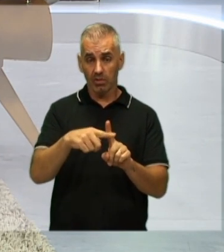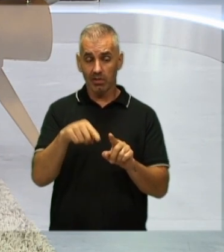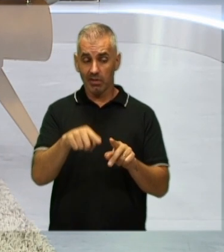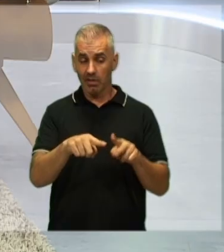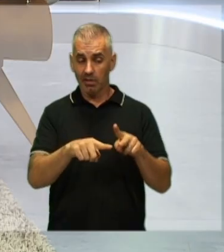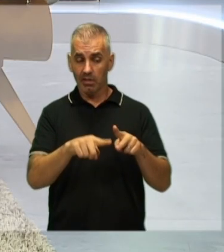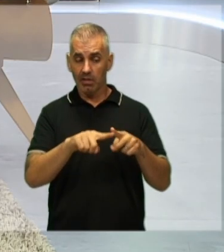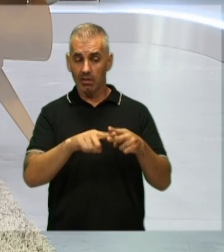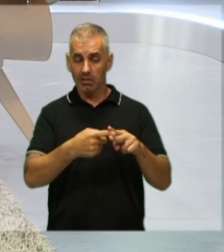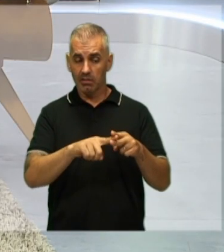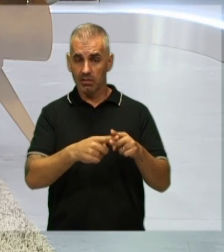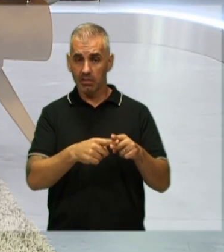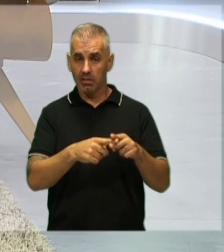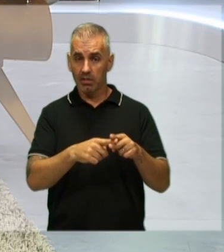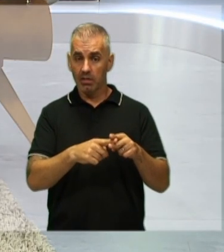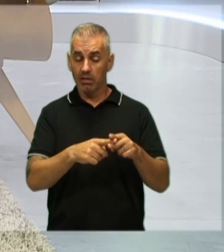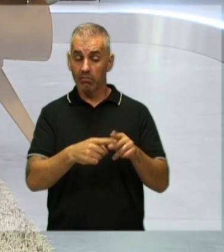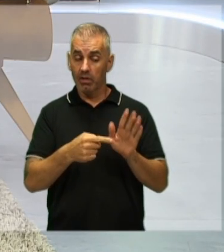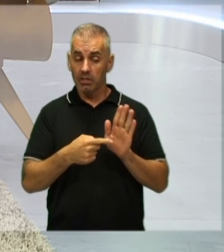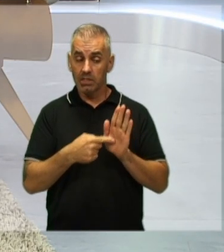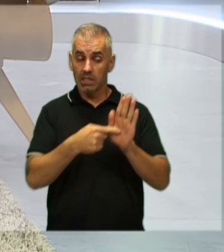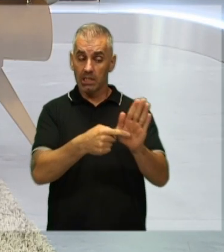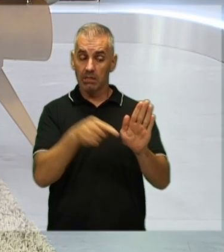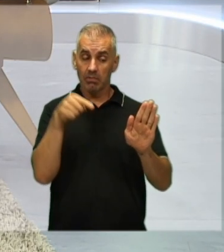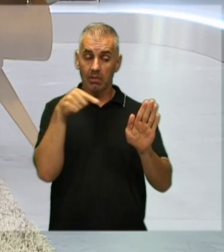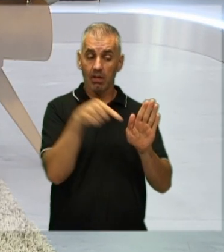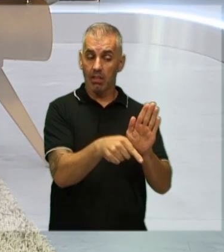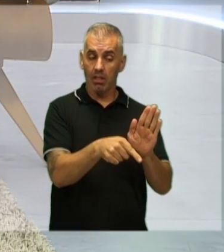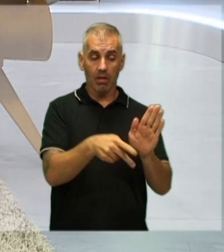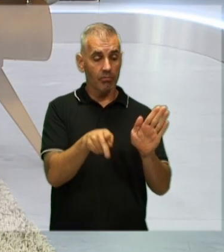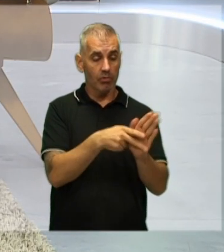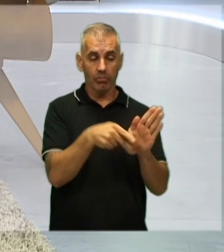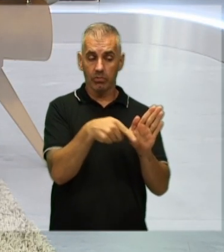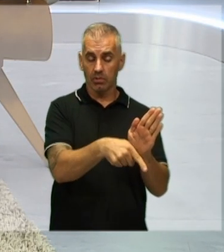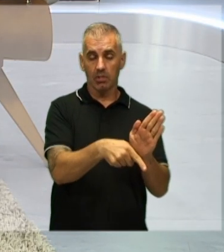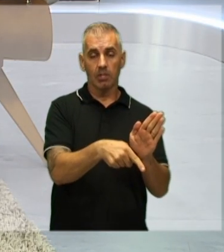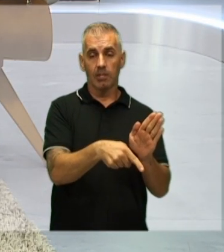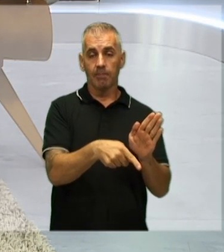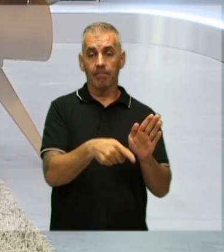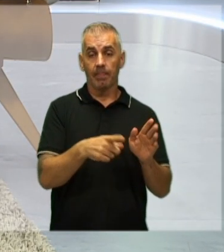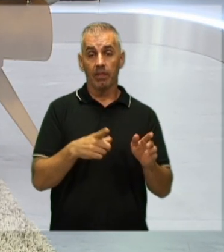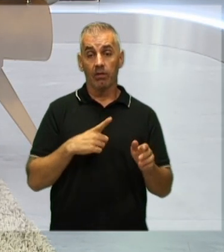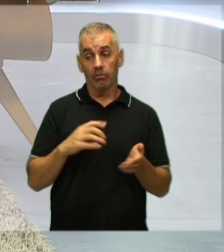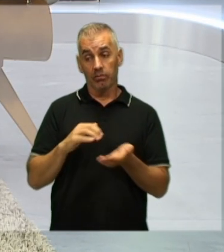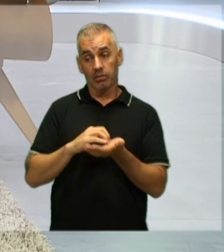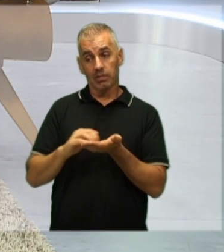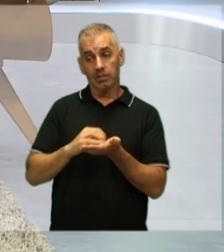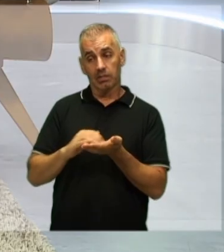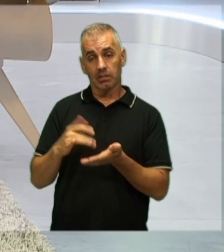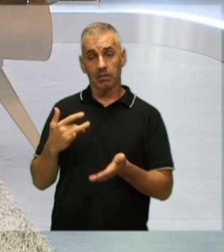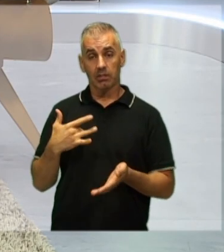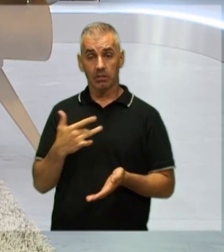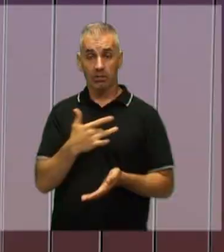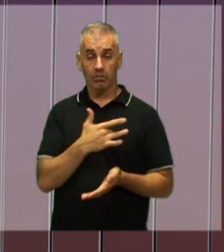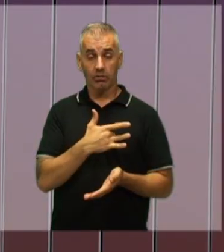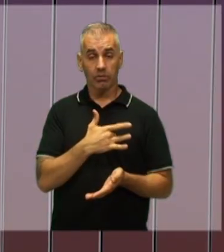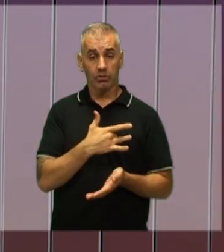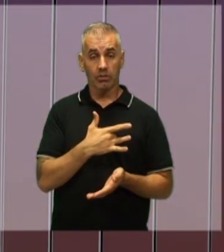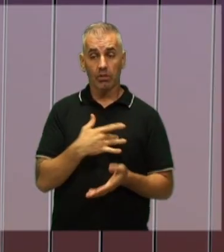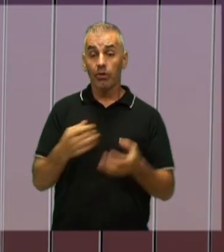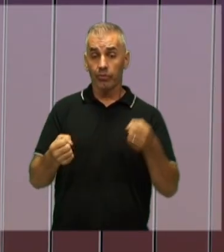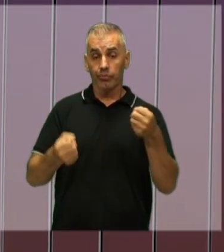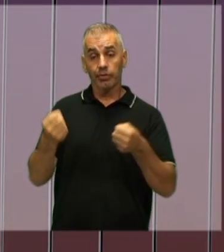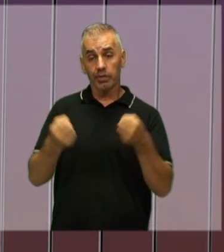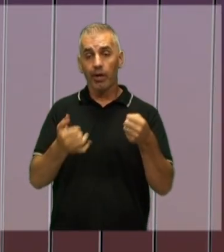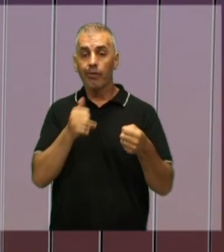ficar para onde você destinou, ninguém pode tirar de lá. Diferente de quando é da Secretaria da Saúde, eu vou falar do automóvel, por